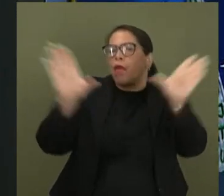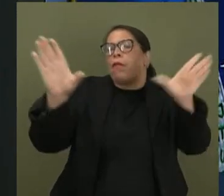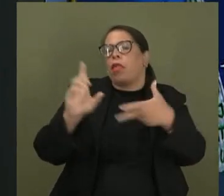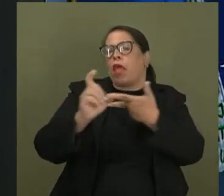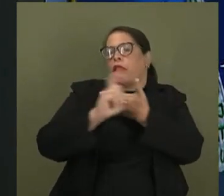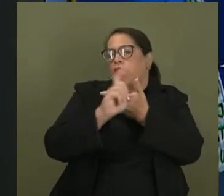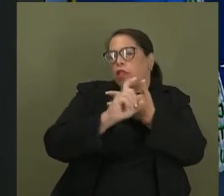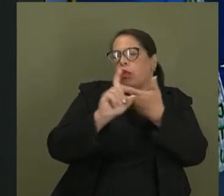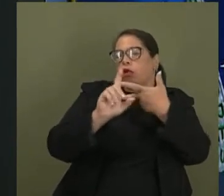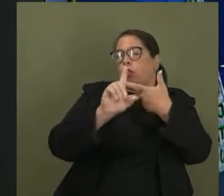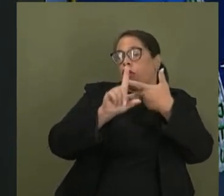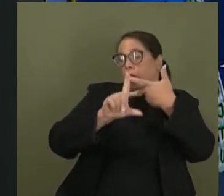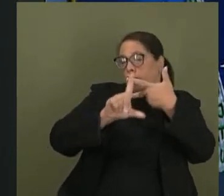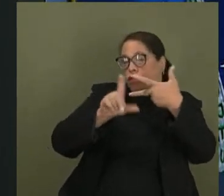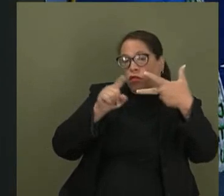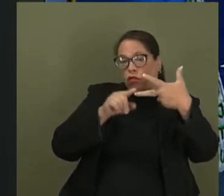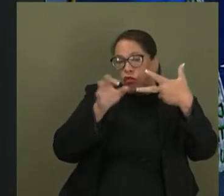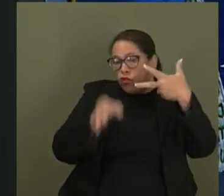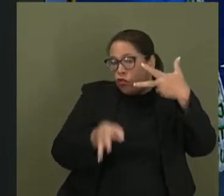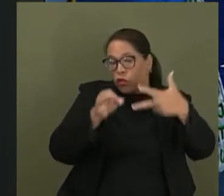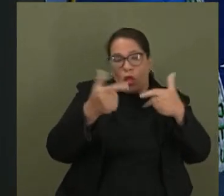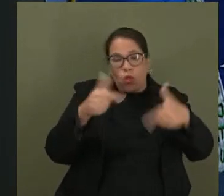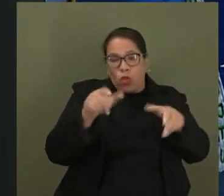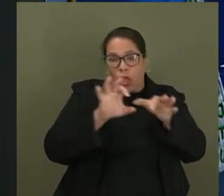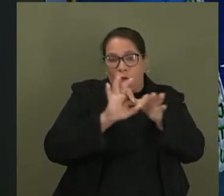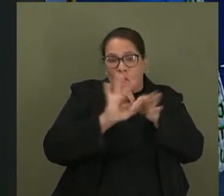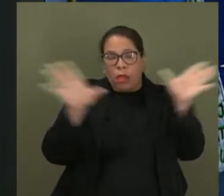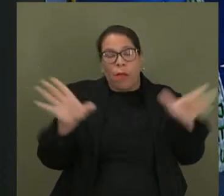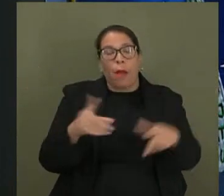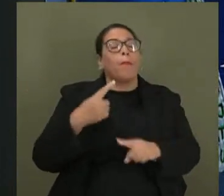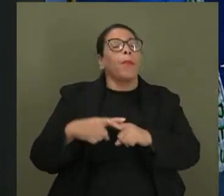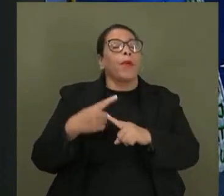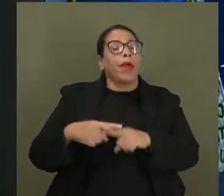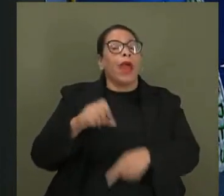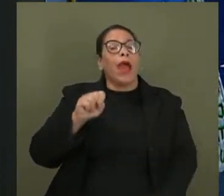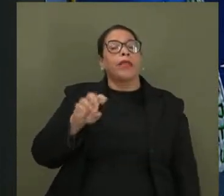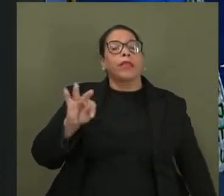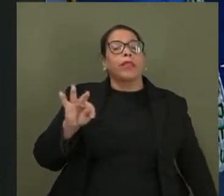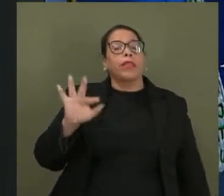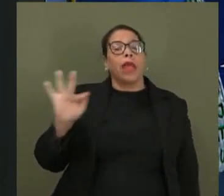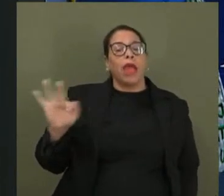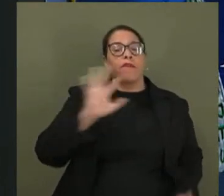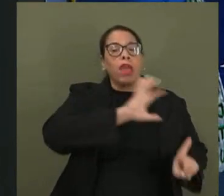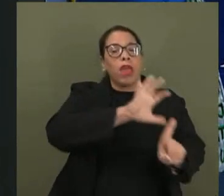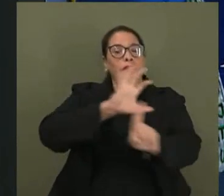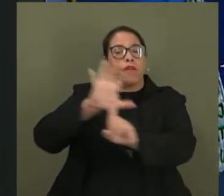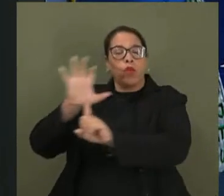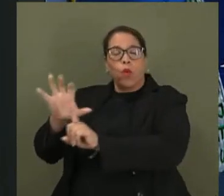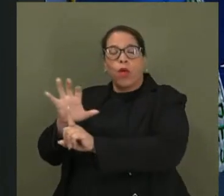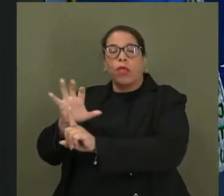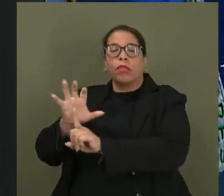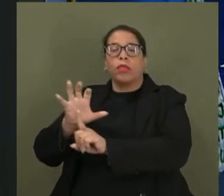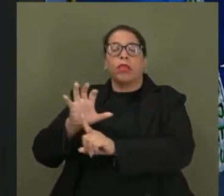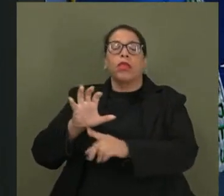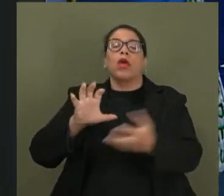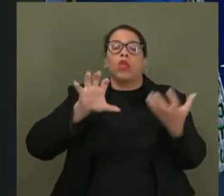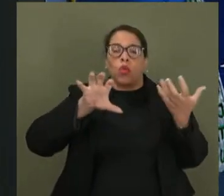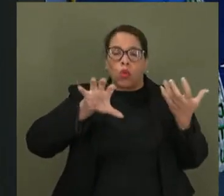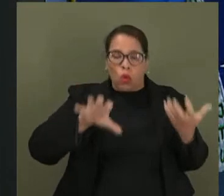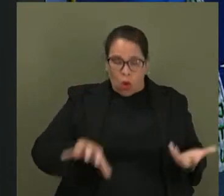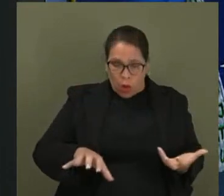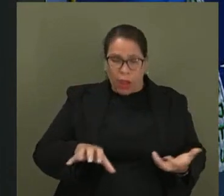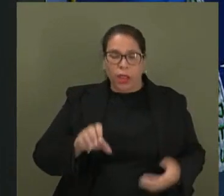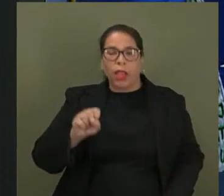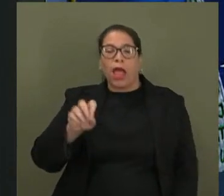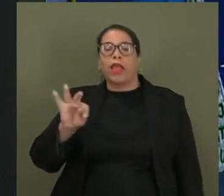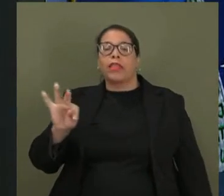os poderes, na medida em que o STF interfere diretamente no Congresso,